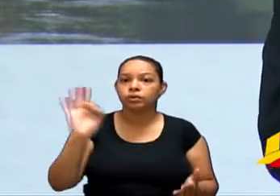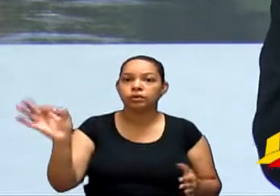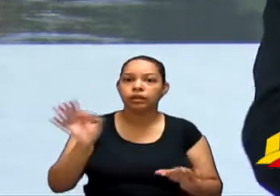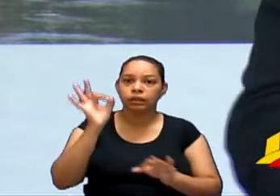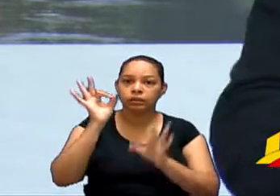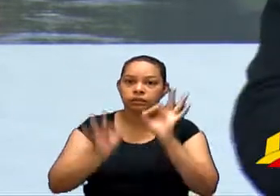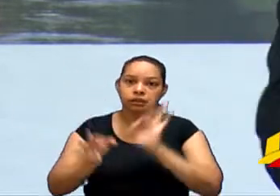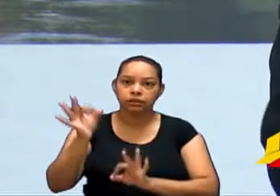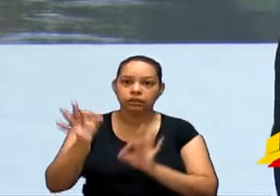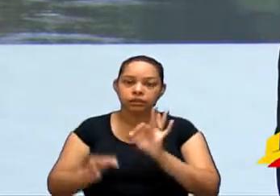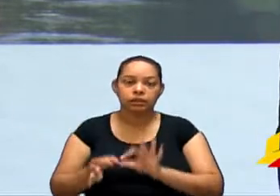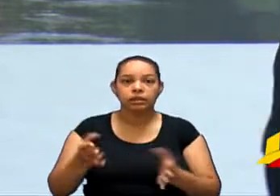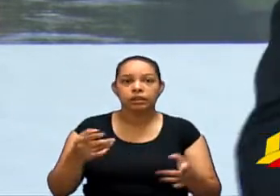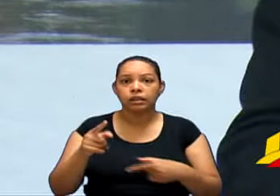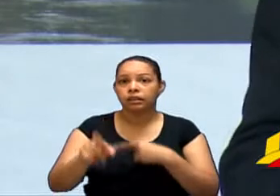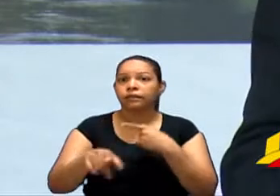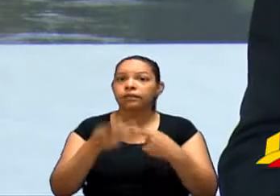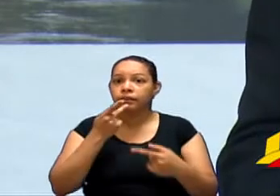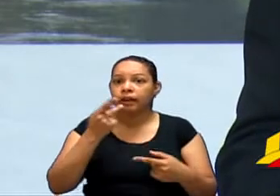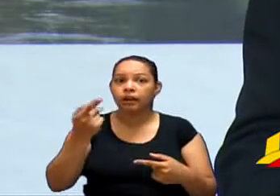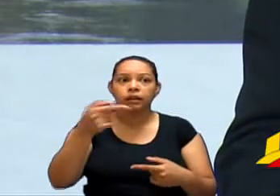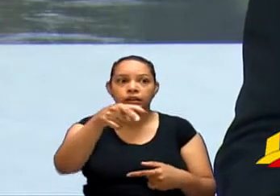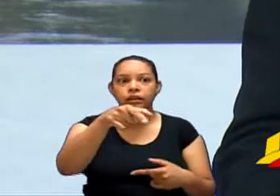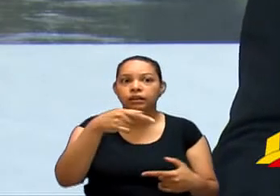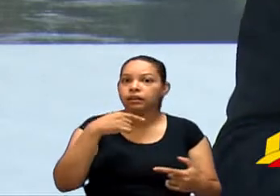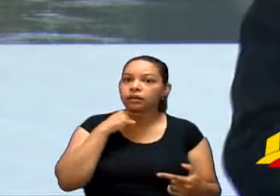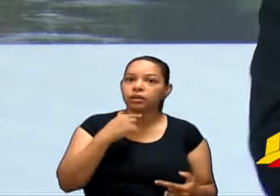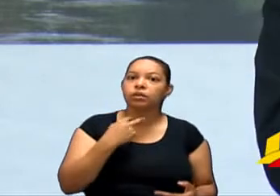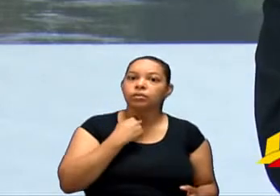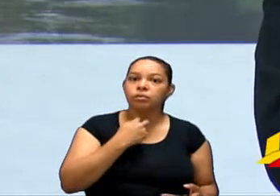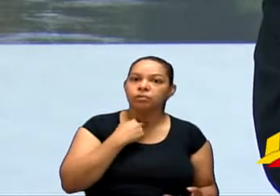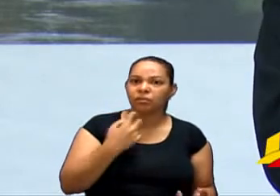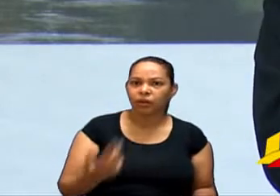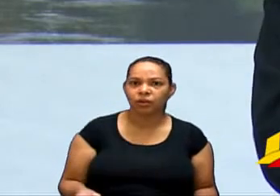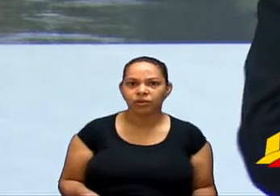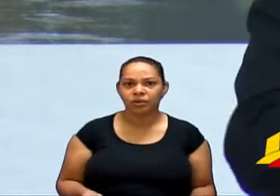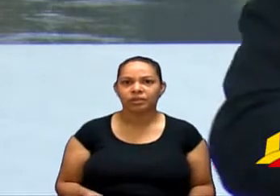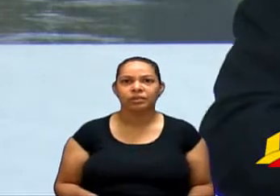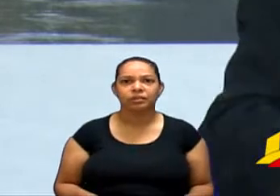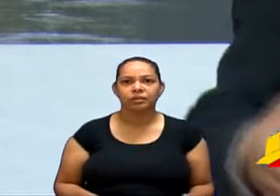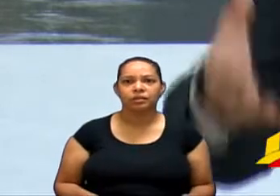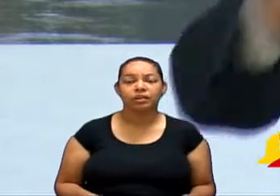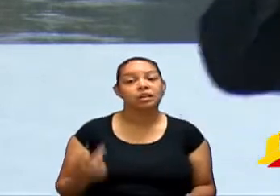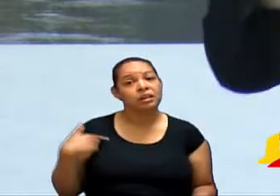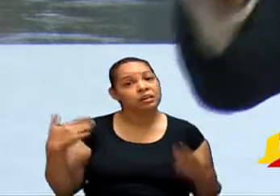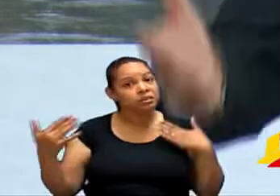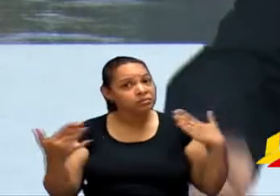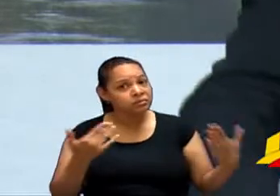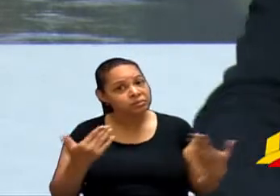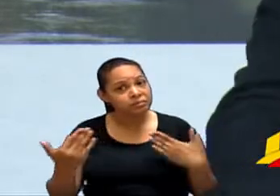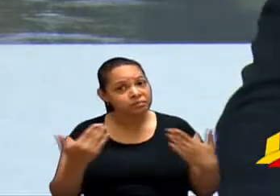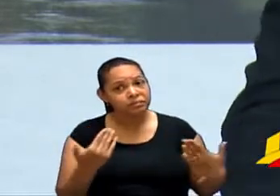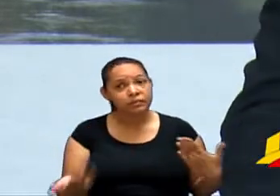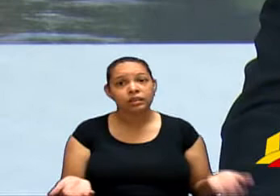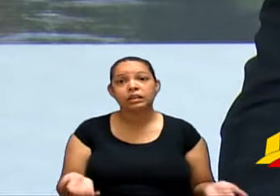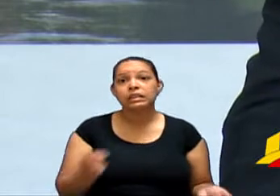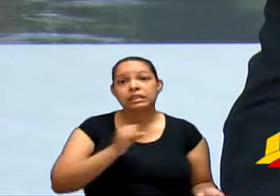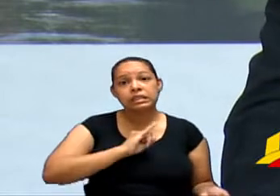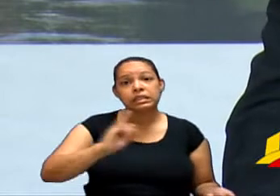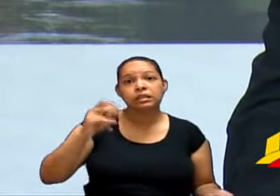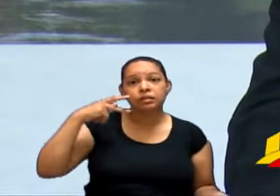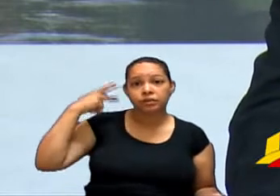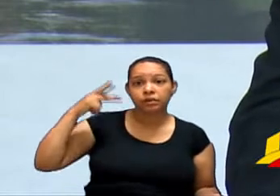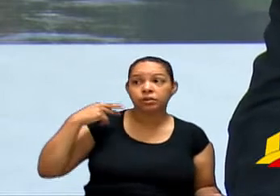e diz que o meu projeto é inconstitucional assim eu fico nessa dúvida se algum Vereador conseguir